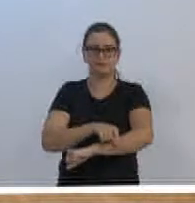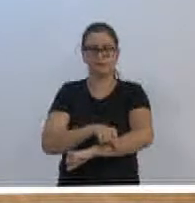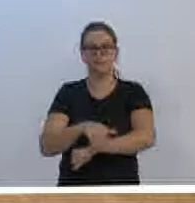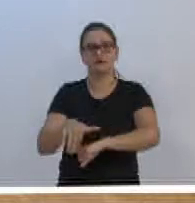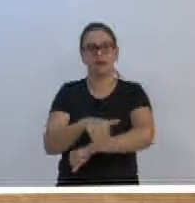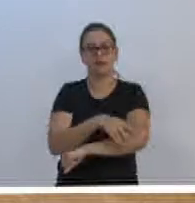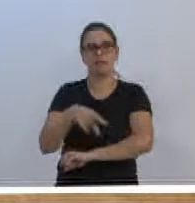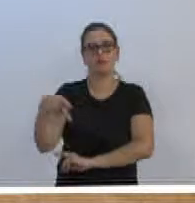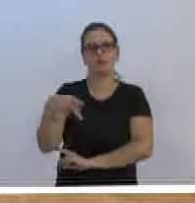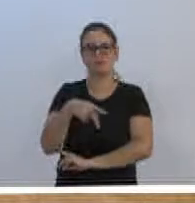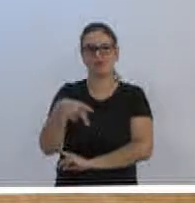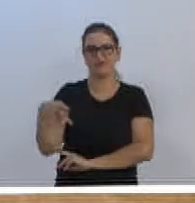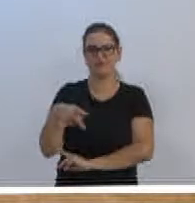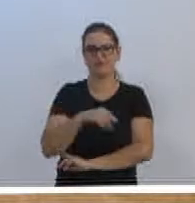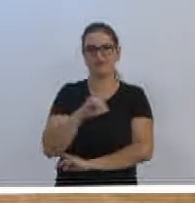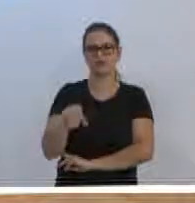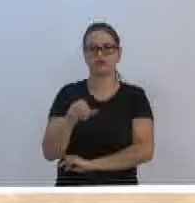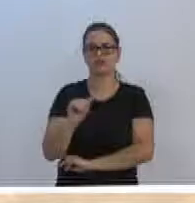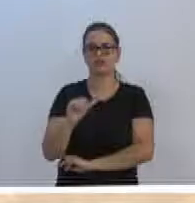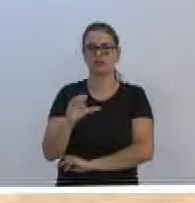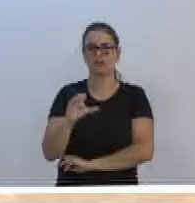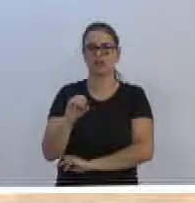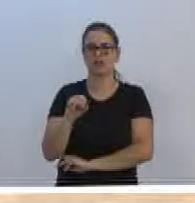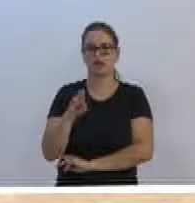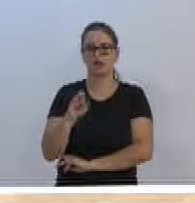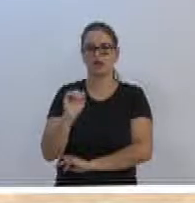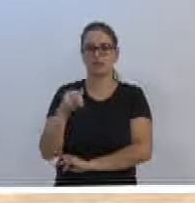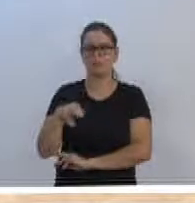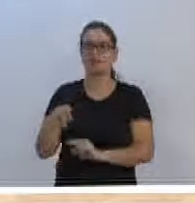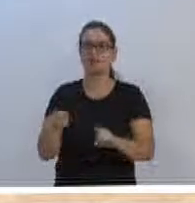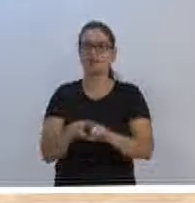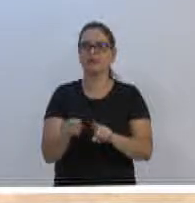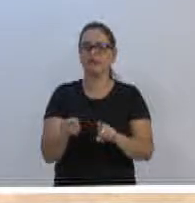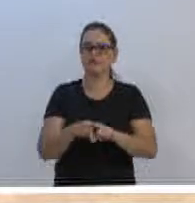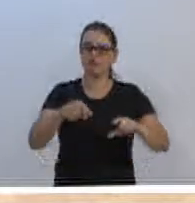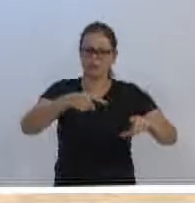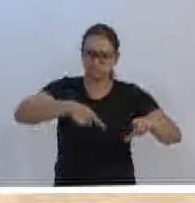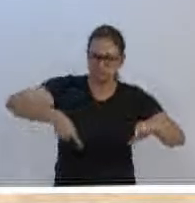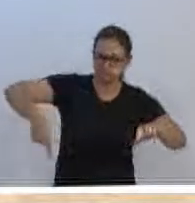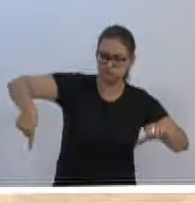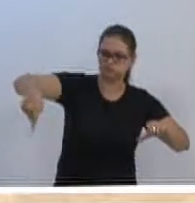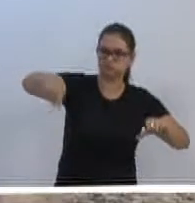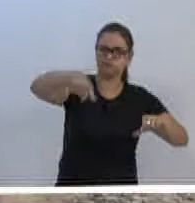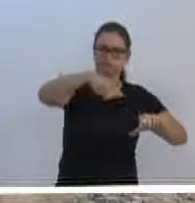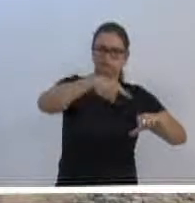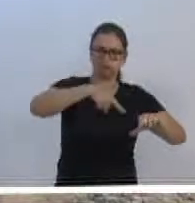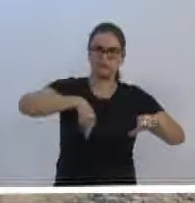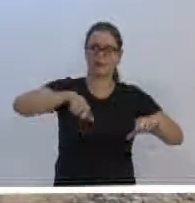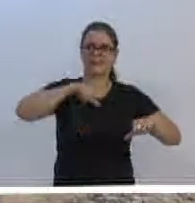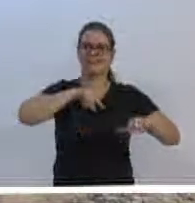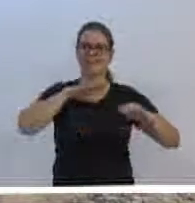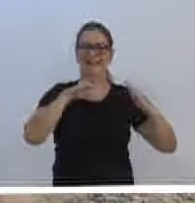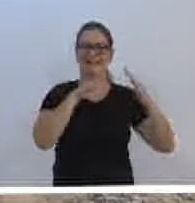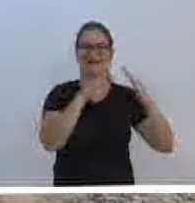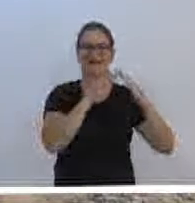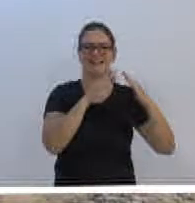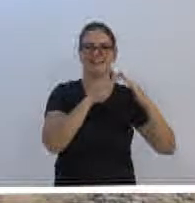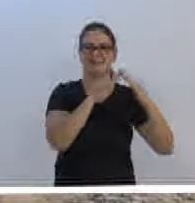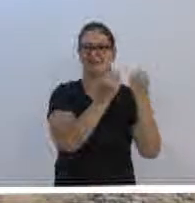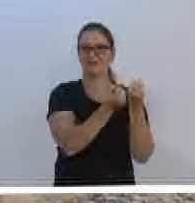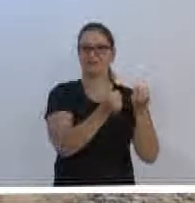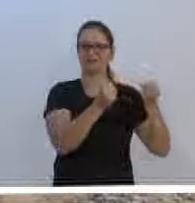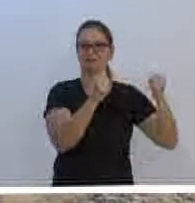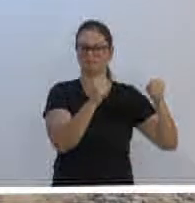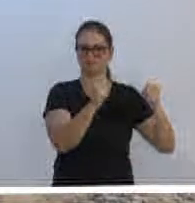nine solto com que a freqüência uma rotatória da esquina onde se encontra o casarão da rua freqüência